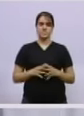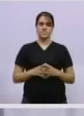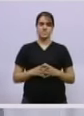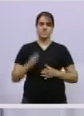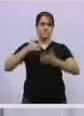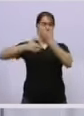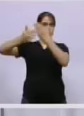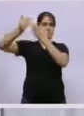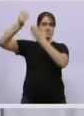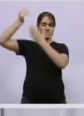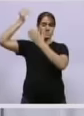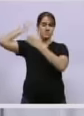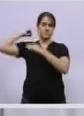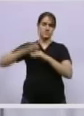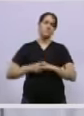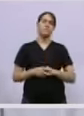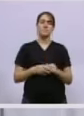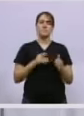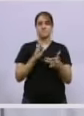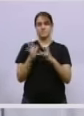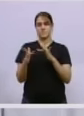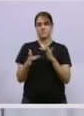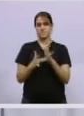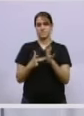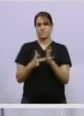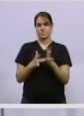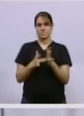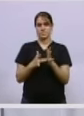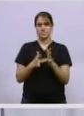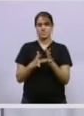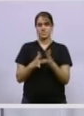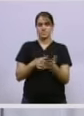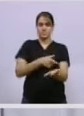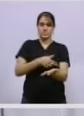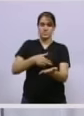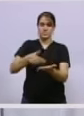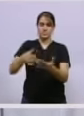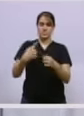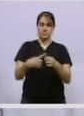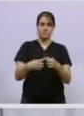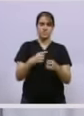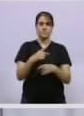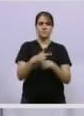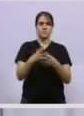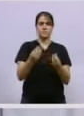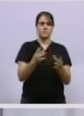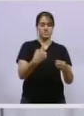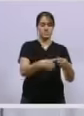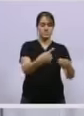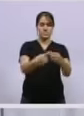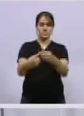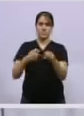En aquel tiempo, Jesús atravesaba ciudades y poblados,